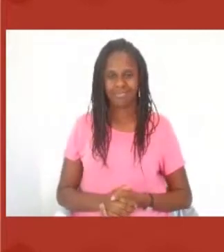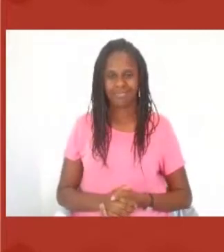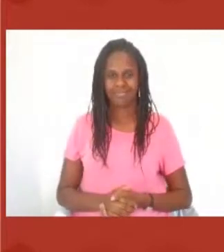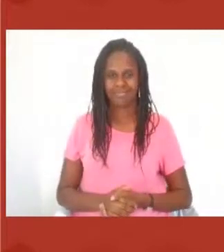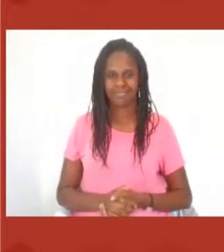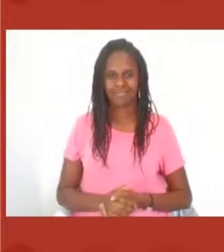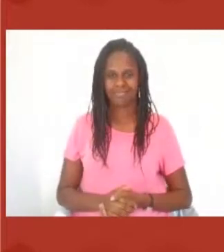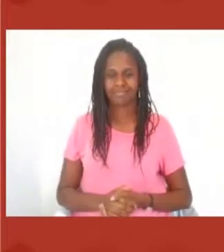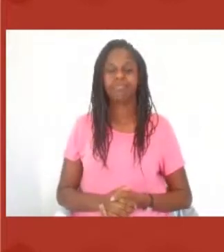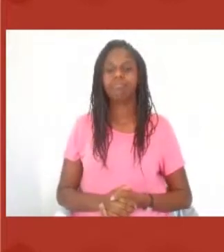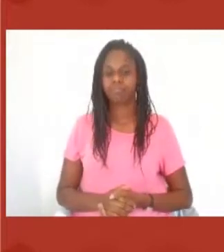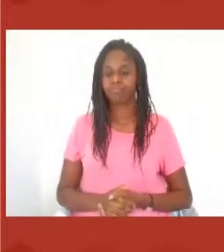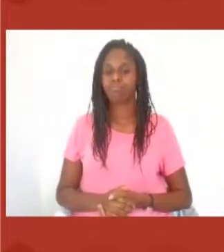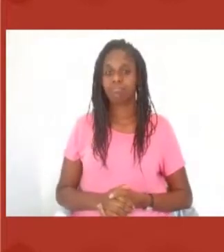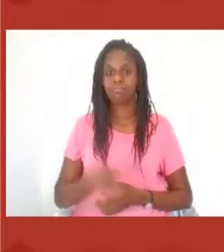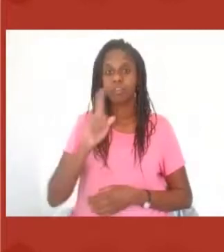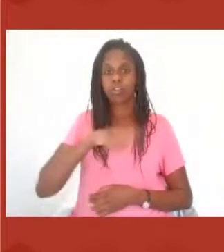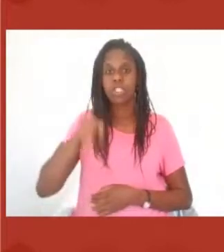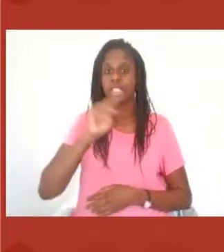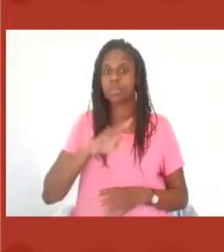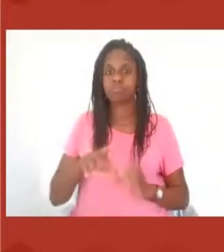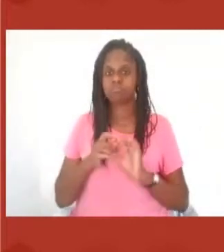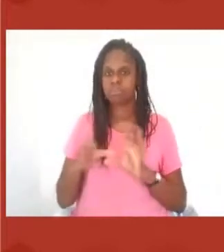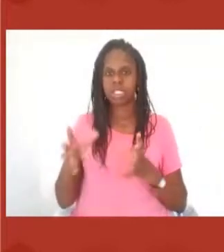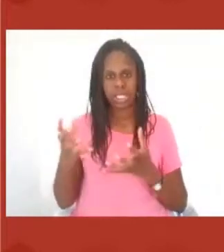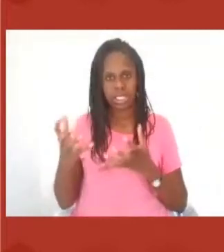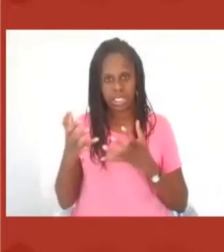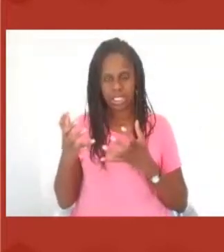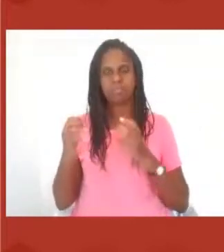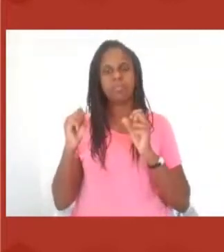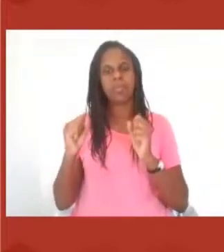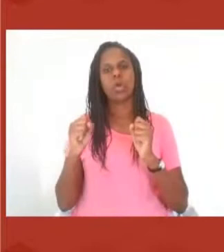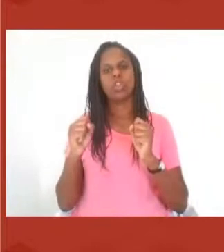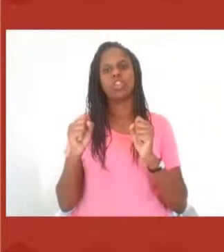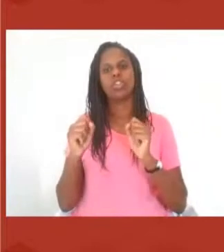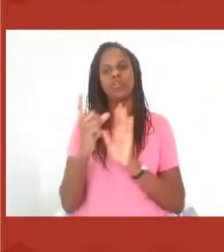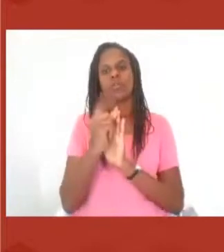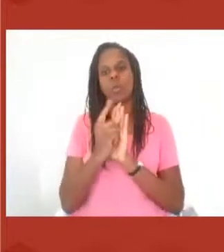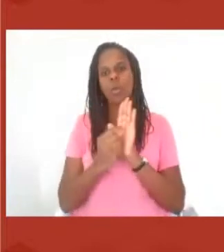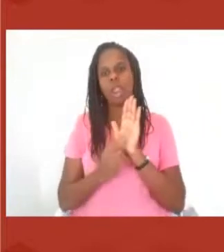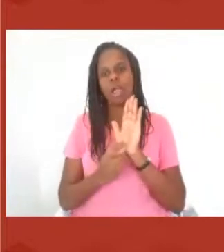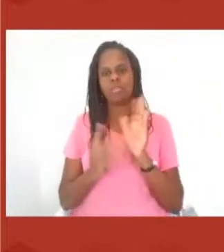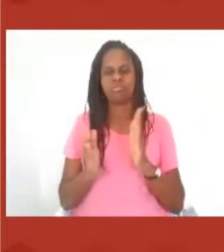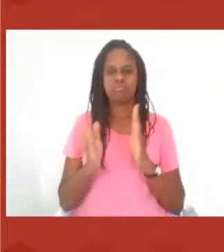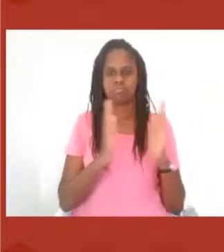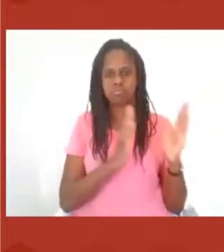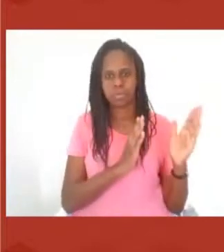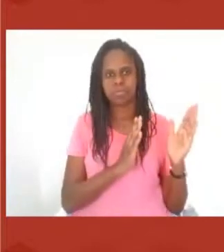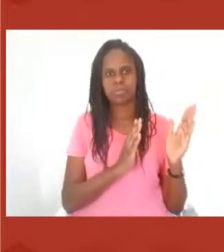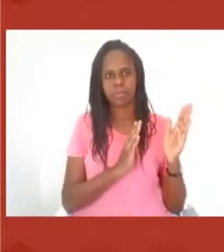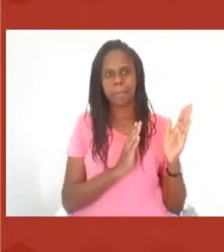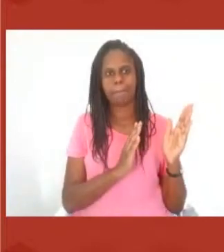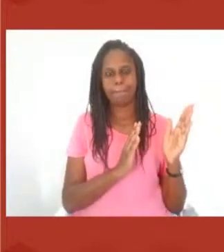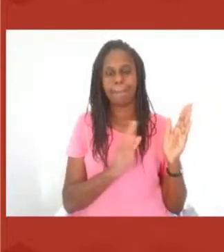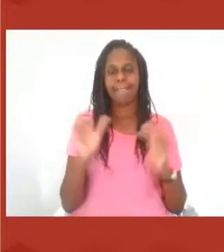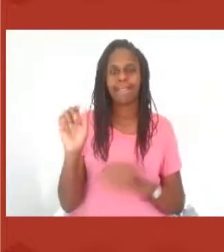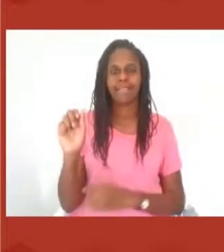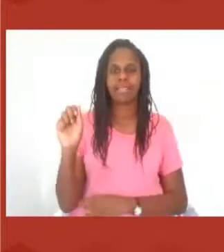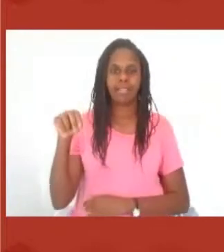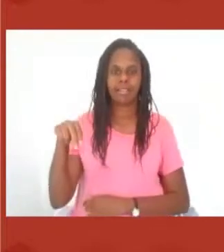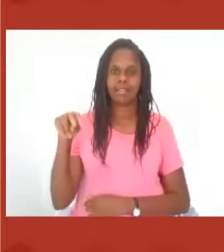Quando vocês se sentirem à vontade, aí já podemos passar para o formulário, né? E aí, perfeito, Flávio. A Anaí